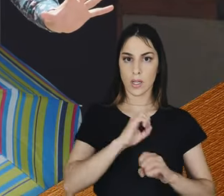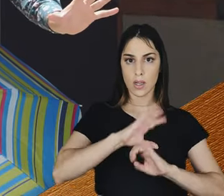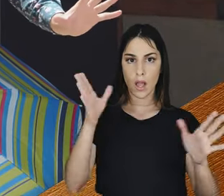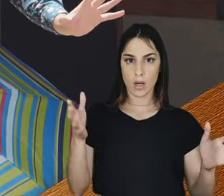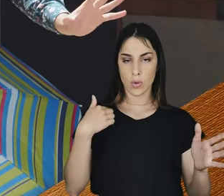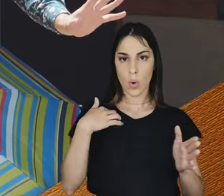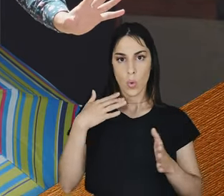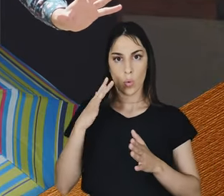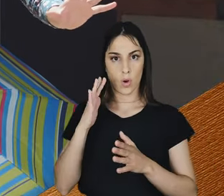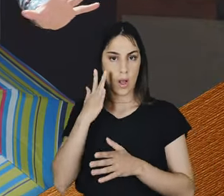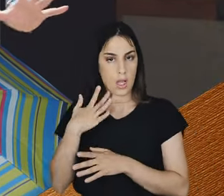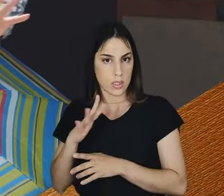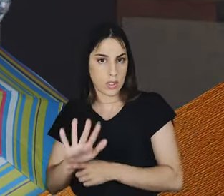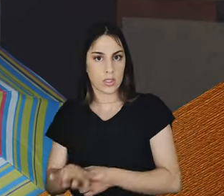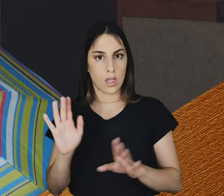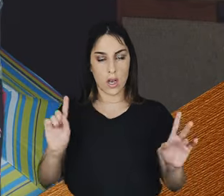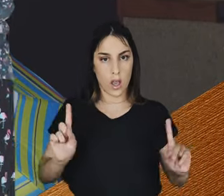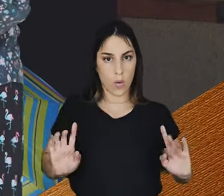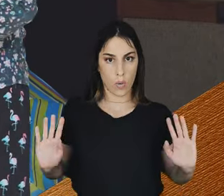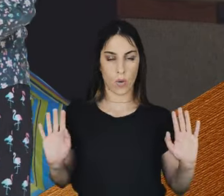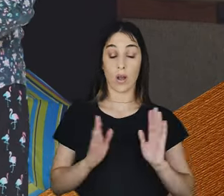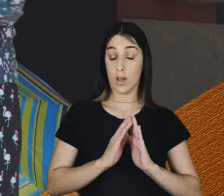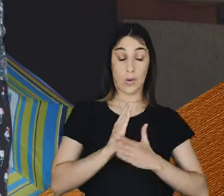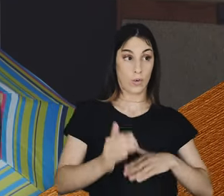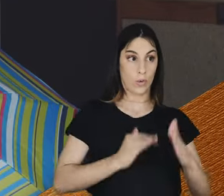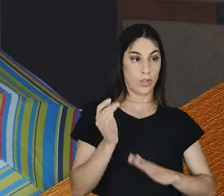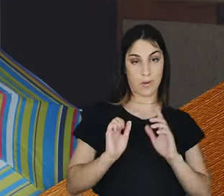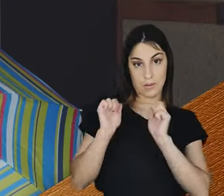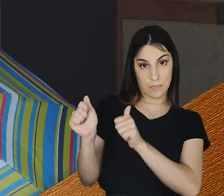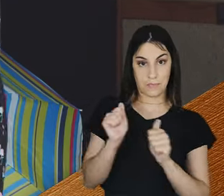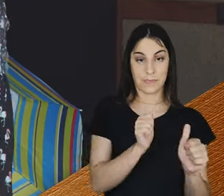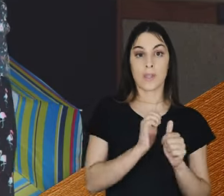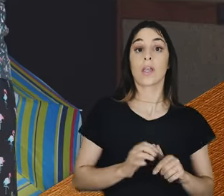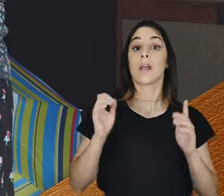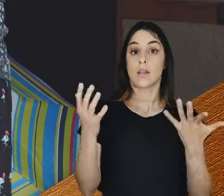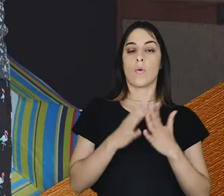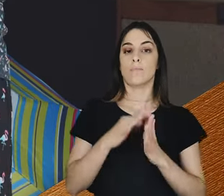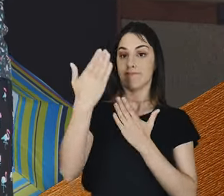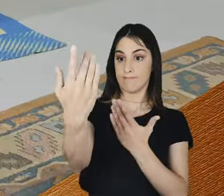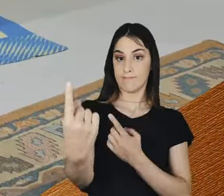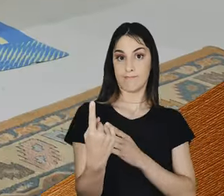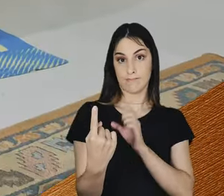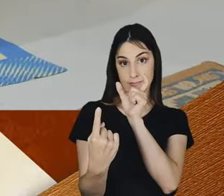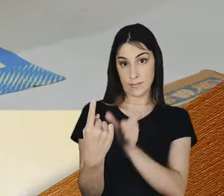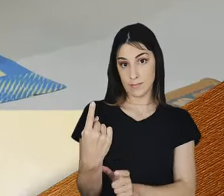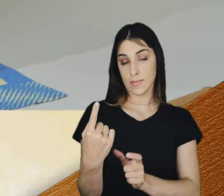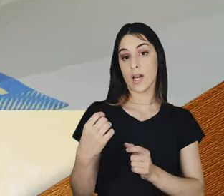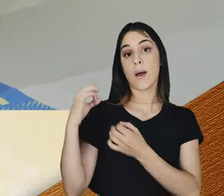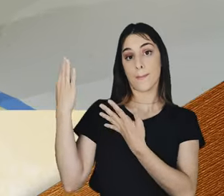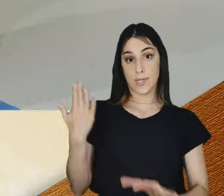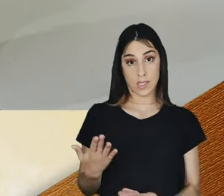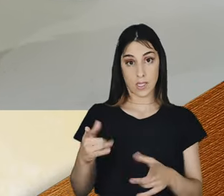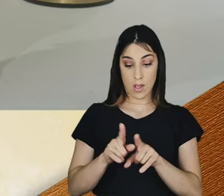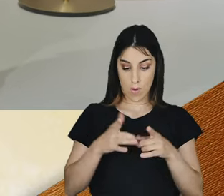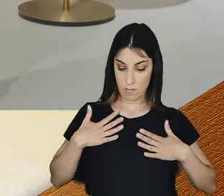estava aqui a ser... Certo. A ser racista. Continuando. Certo, ok. Portanto, o Miguel apresenta-nos aqui toda uma indumentária